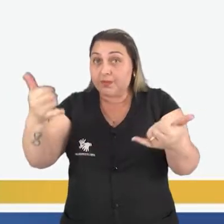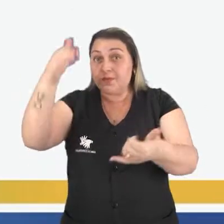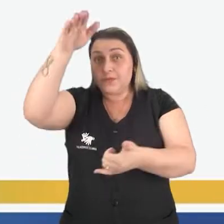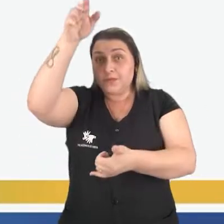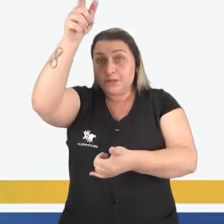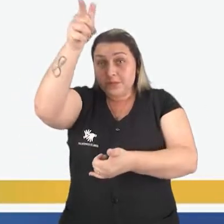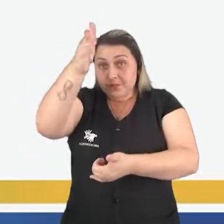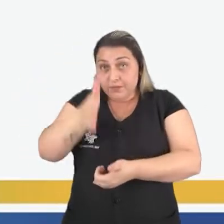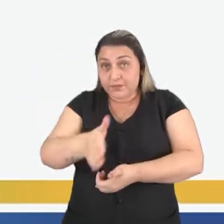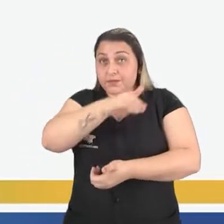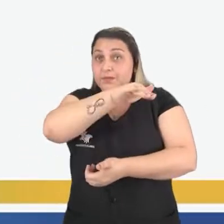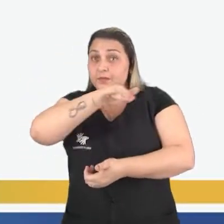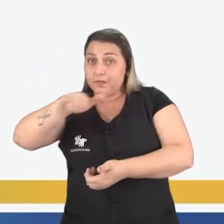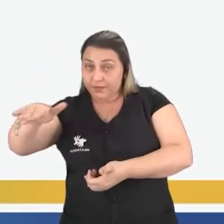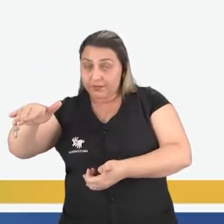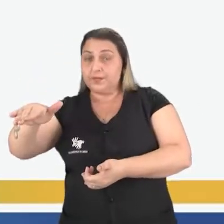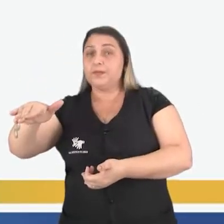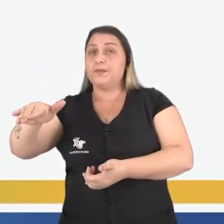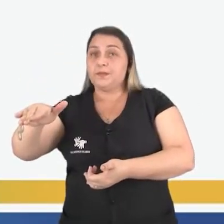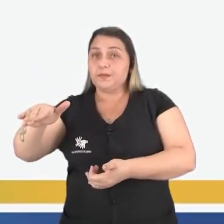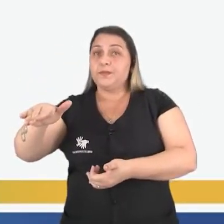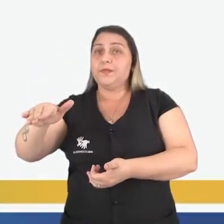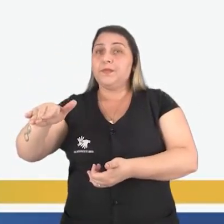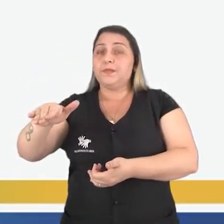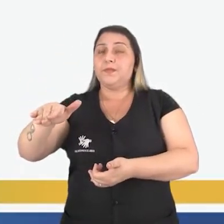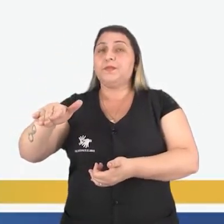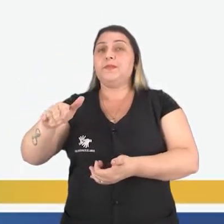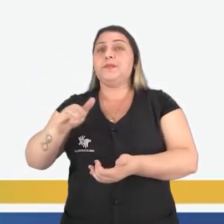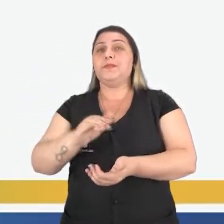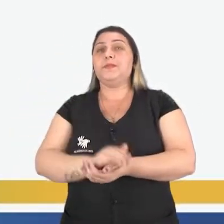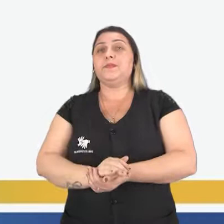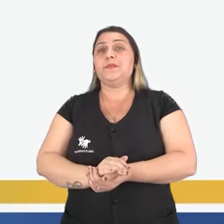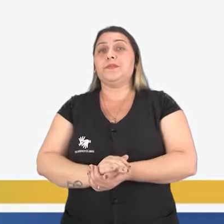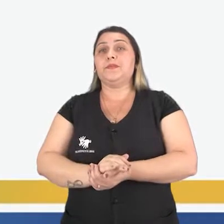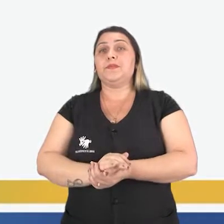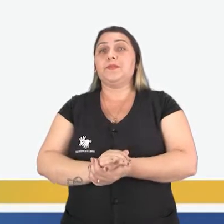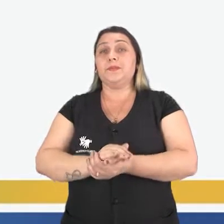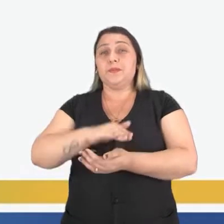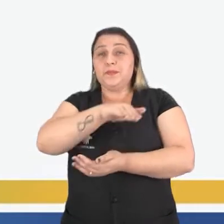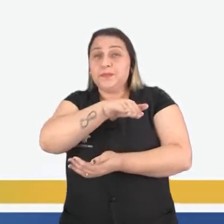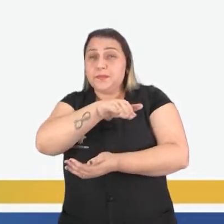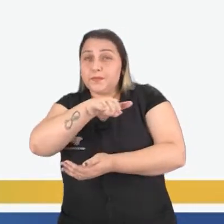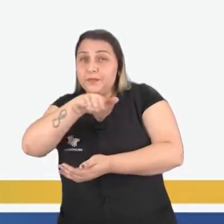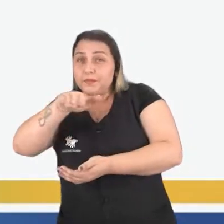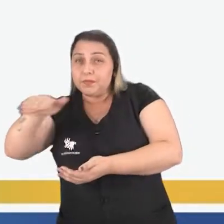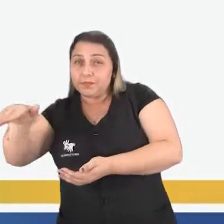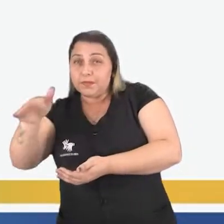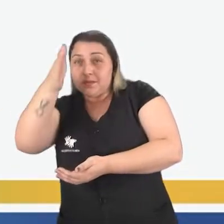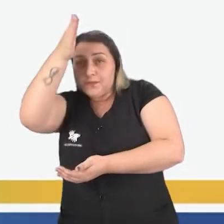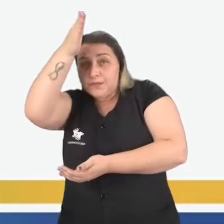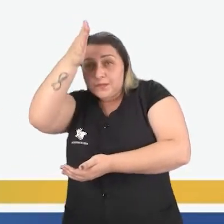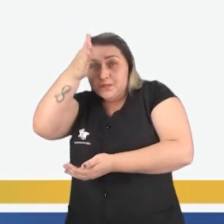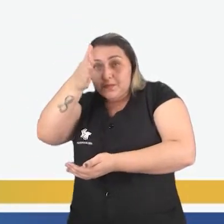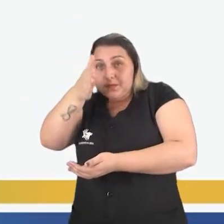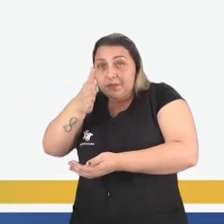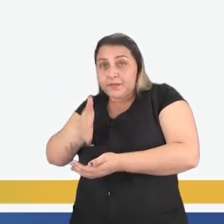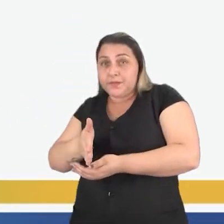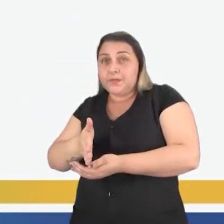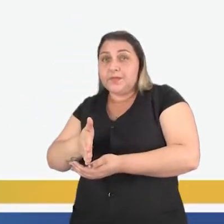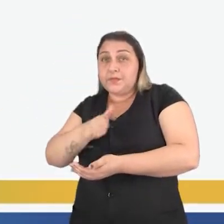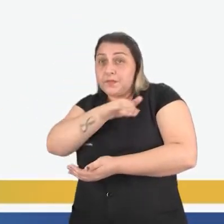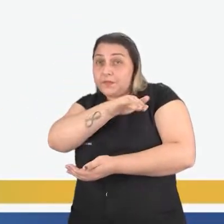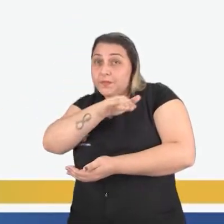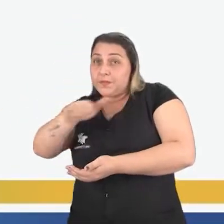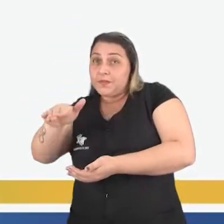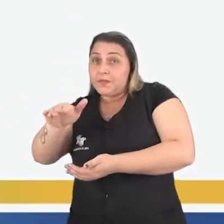quanto a horizontal, que ela está praticamente no centro. E a linha horizontal é a